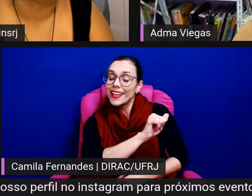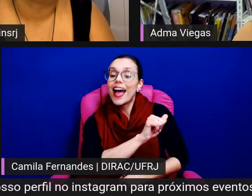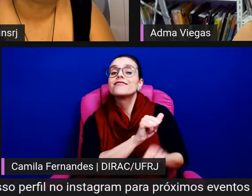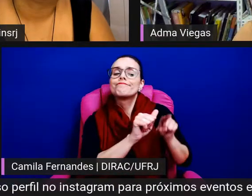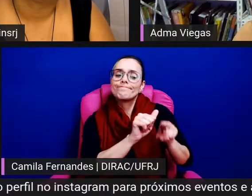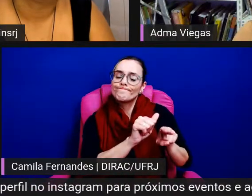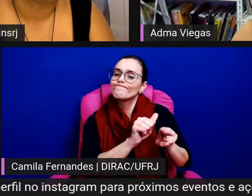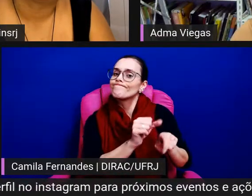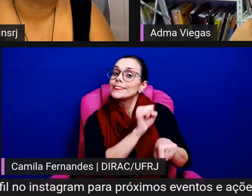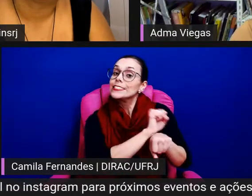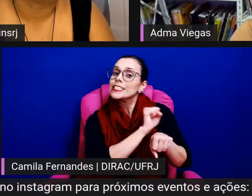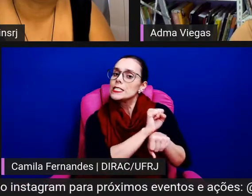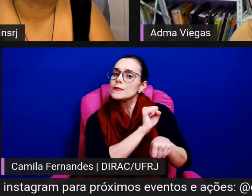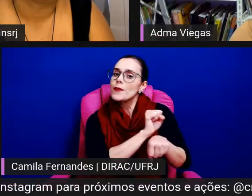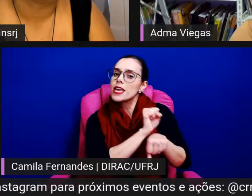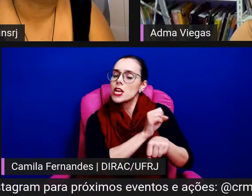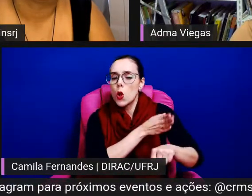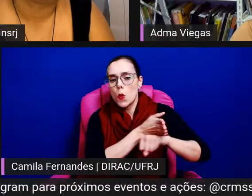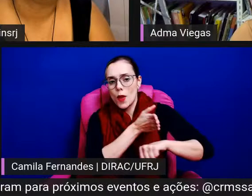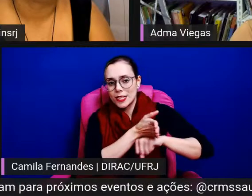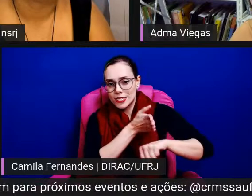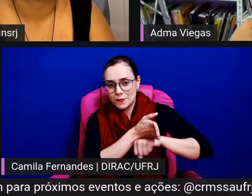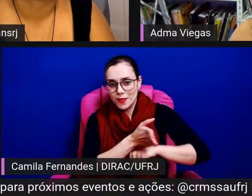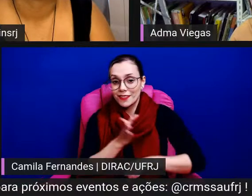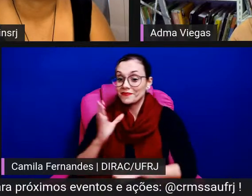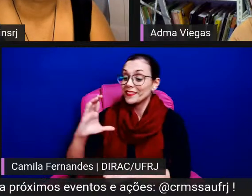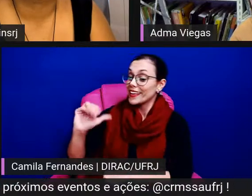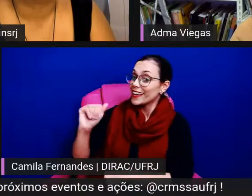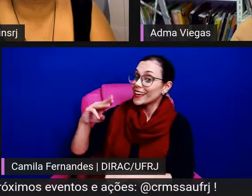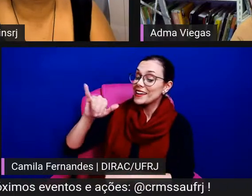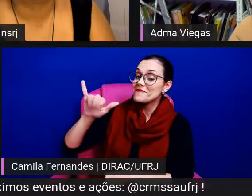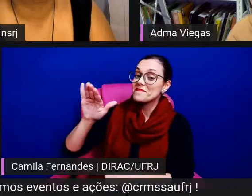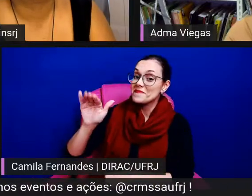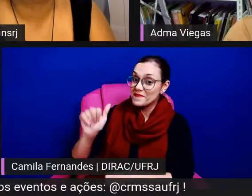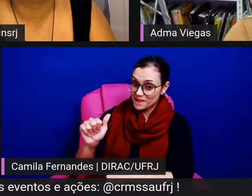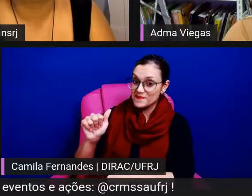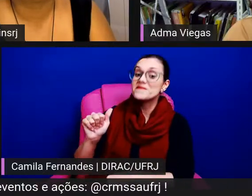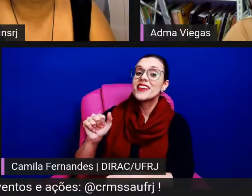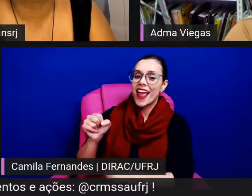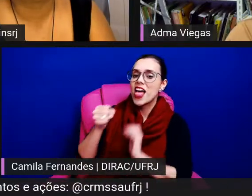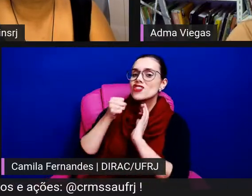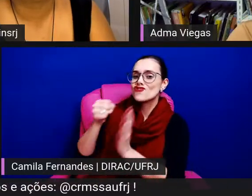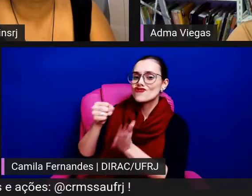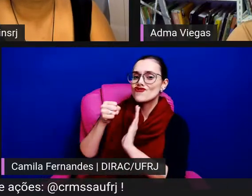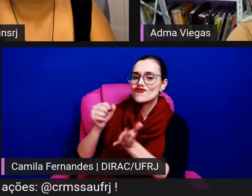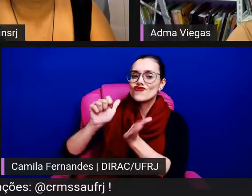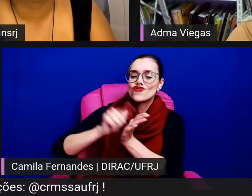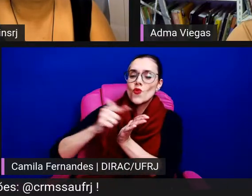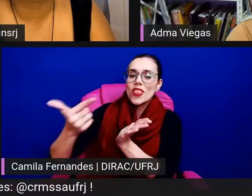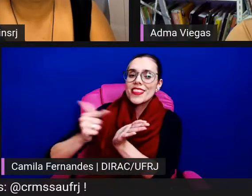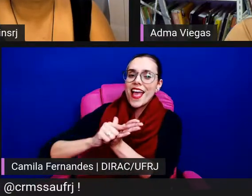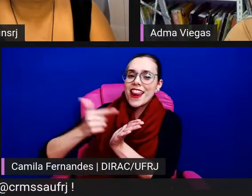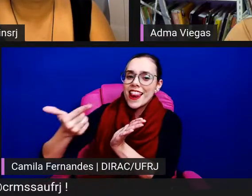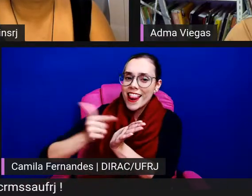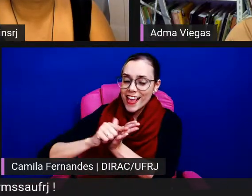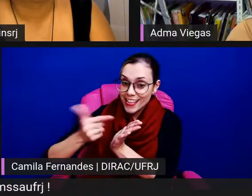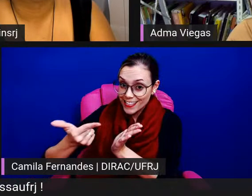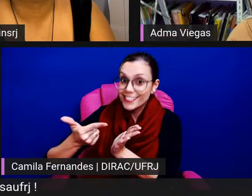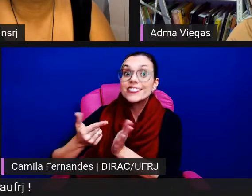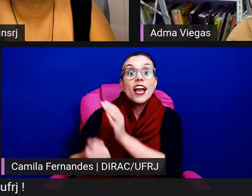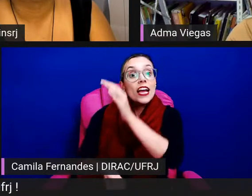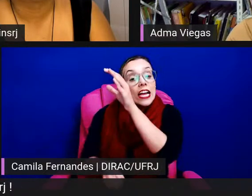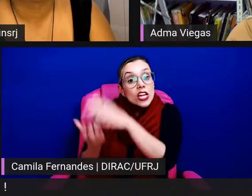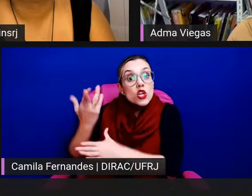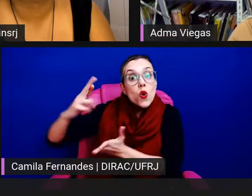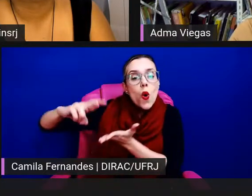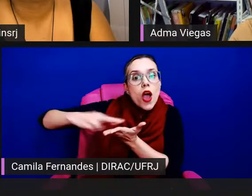Camila Marins, que é jornalista, ela é uma das fundadoras da revista Brejeiras, ela é